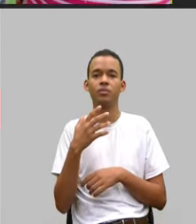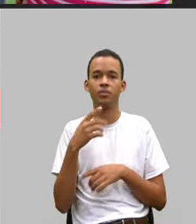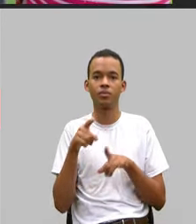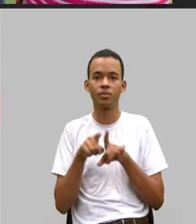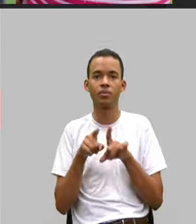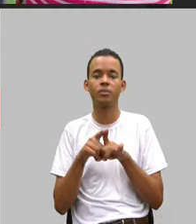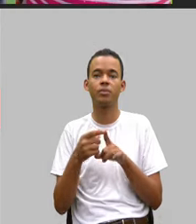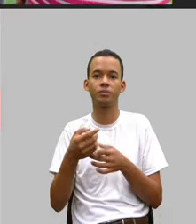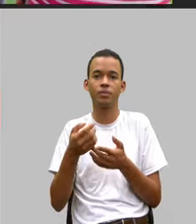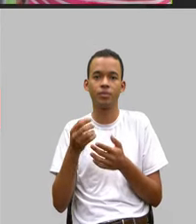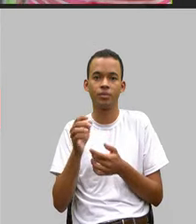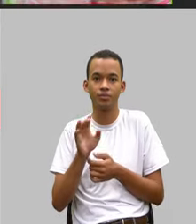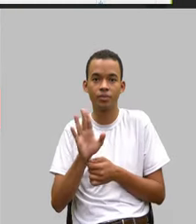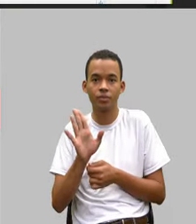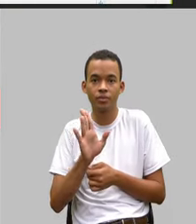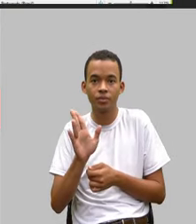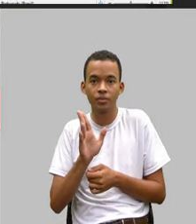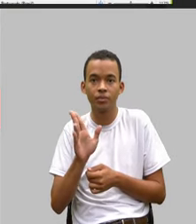tratamento com